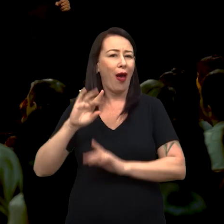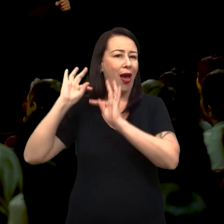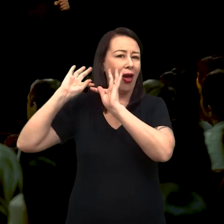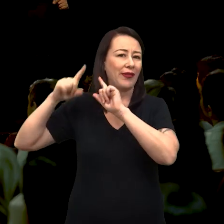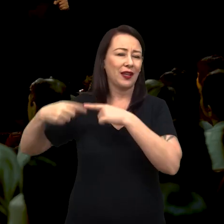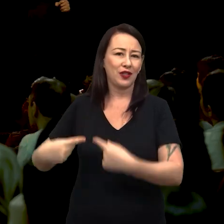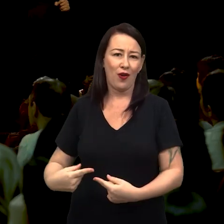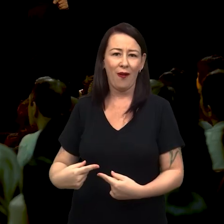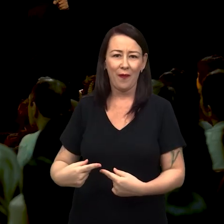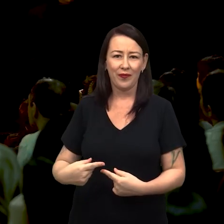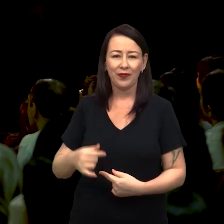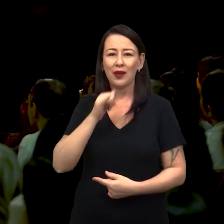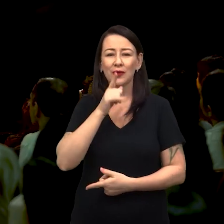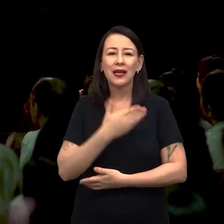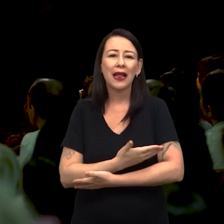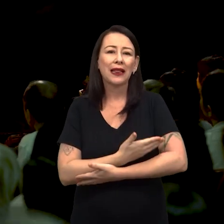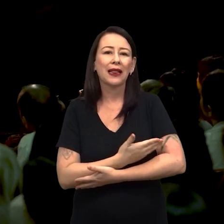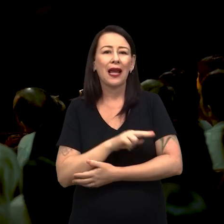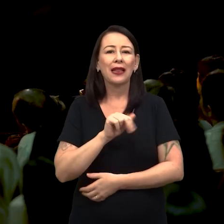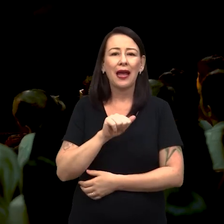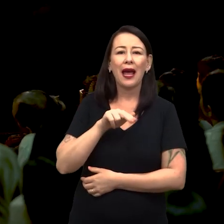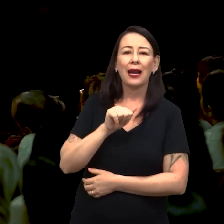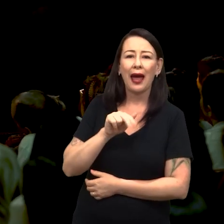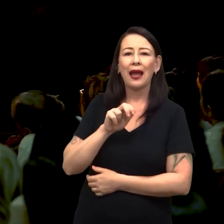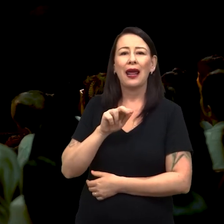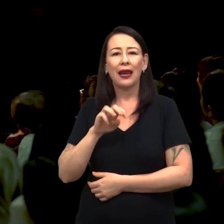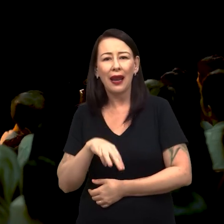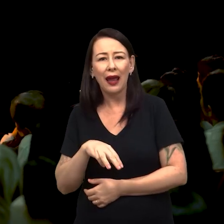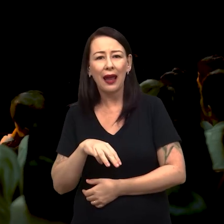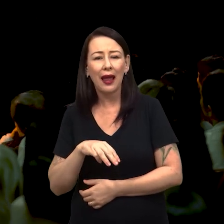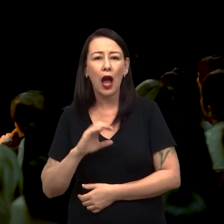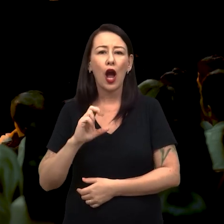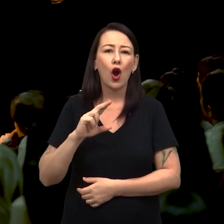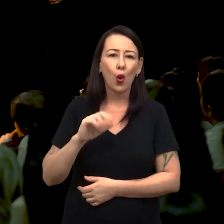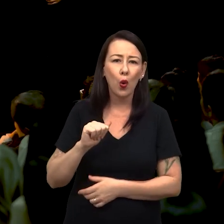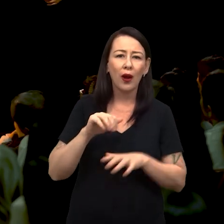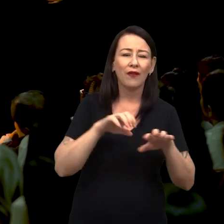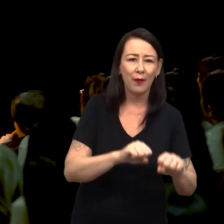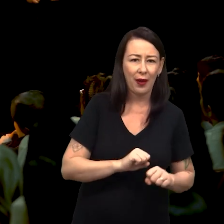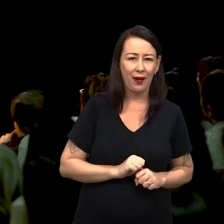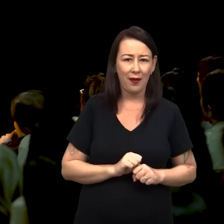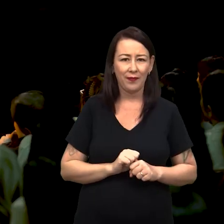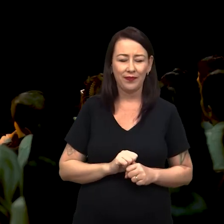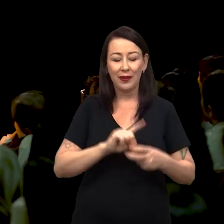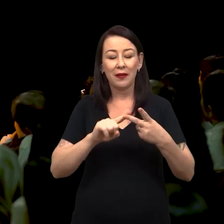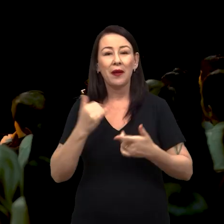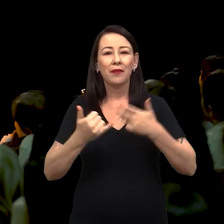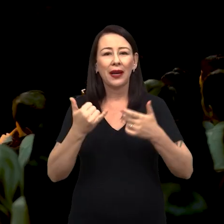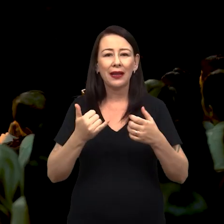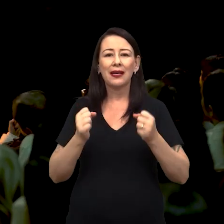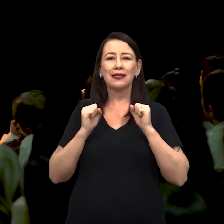acalantos, Nana Nenê, Boi da Cara Preta. Nos brincos, Serra, Serra, Serrador. Nas